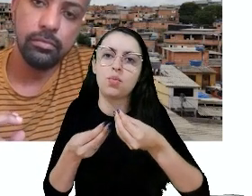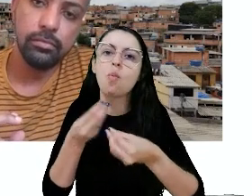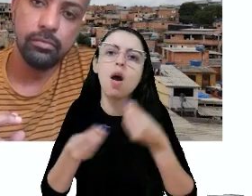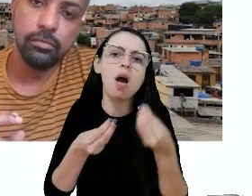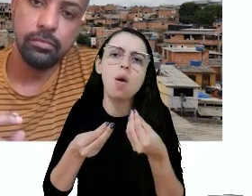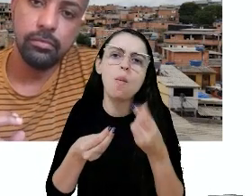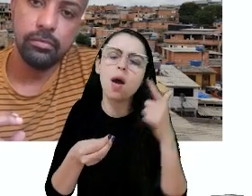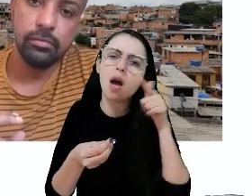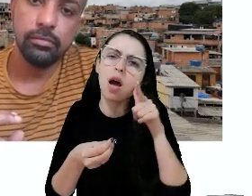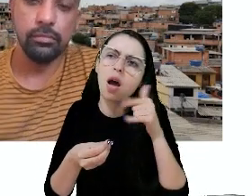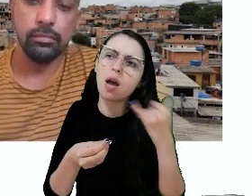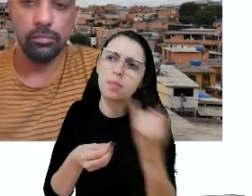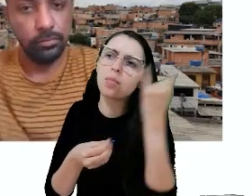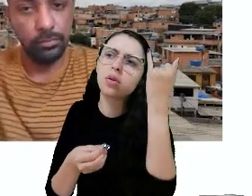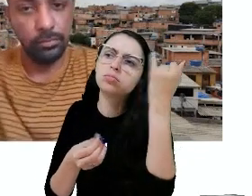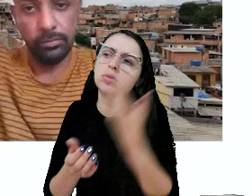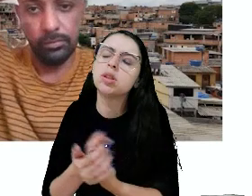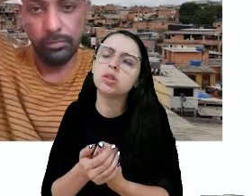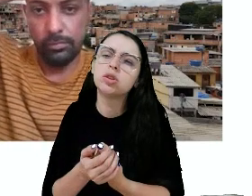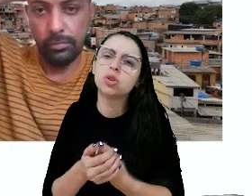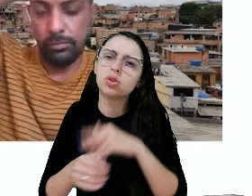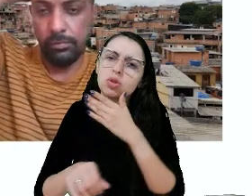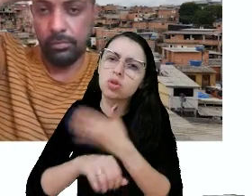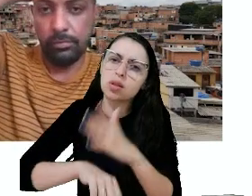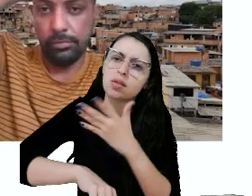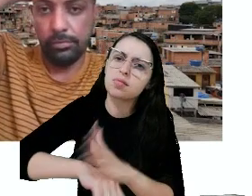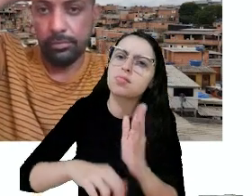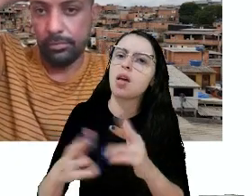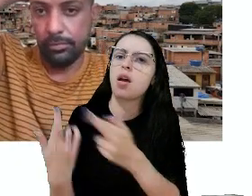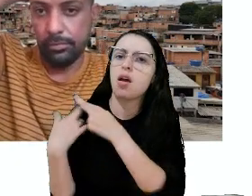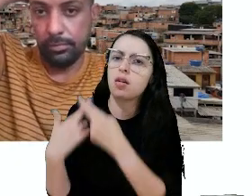Qual é a importância de capacitar líderes